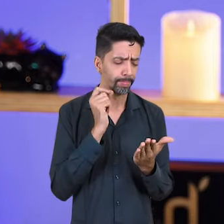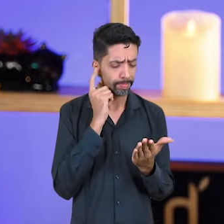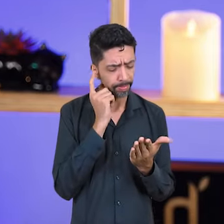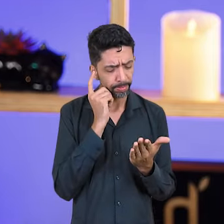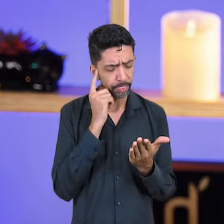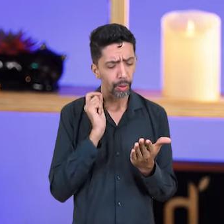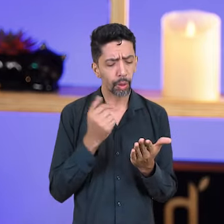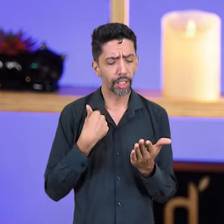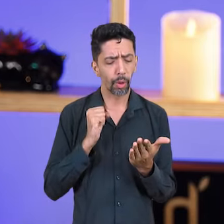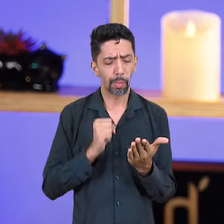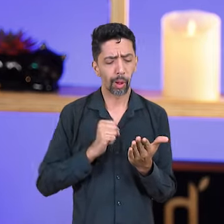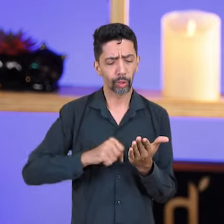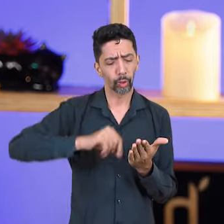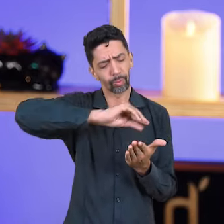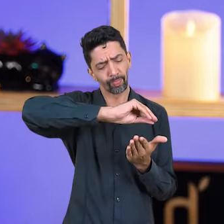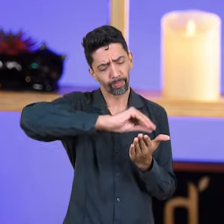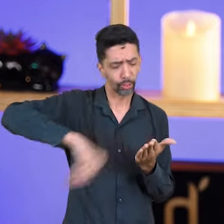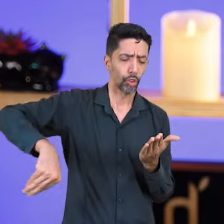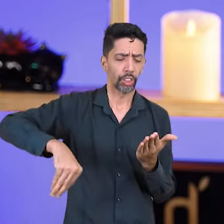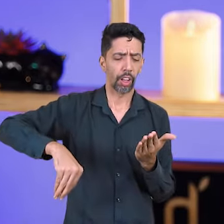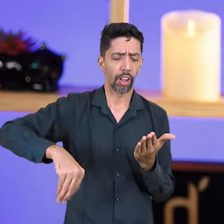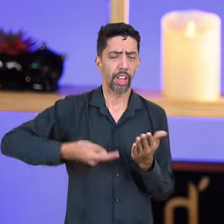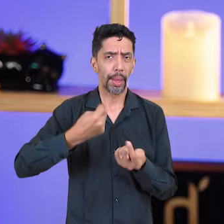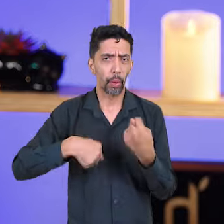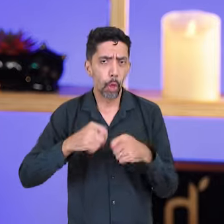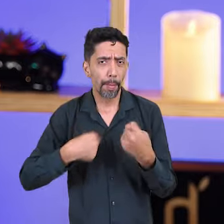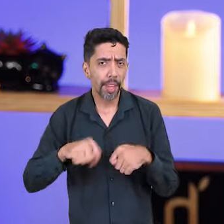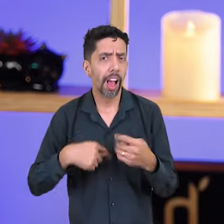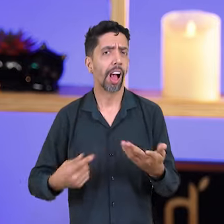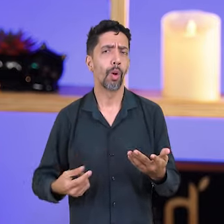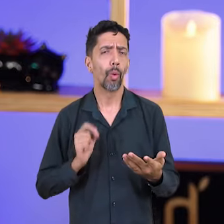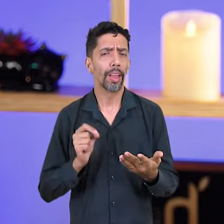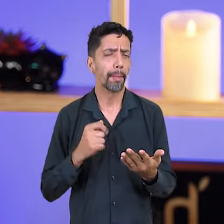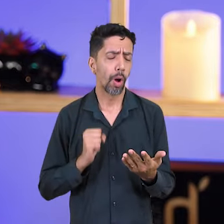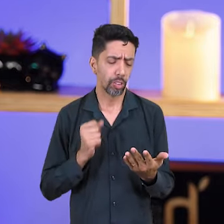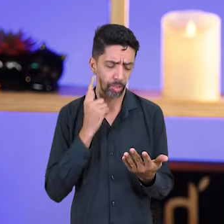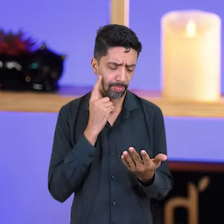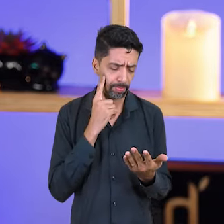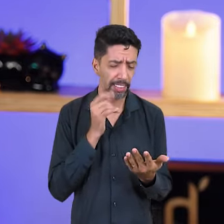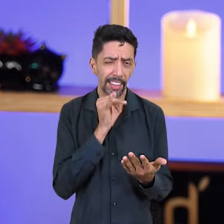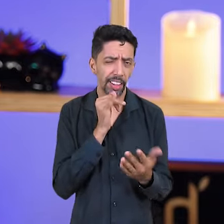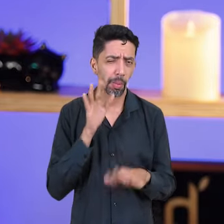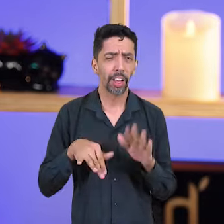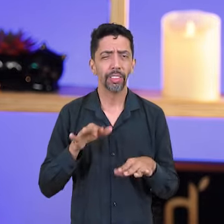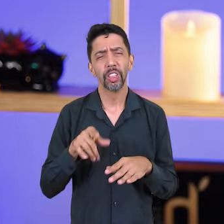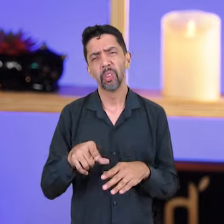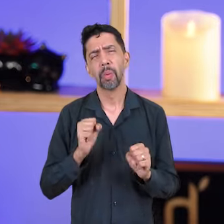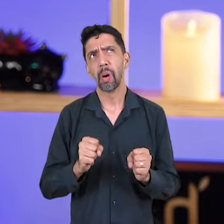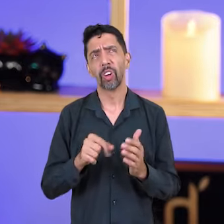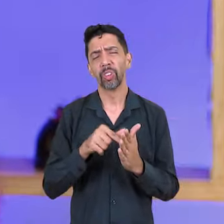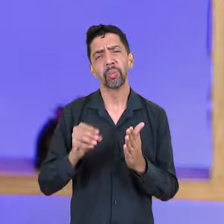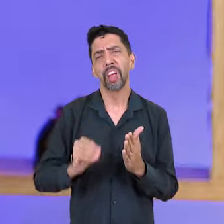o que eu posso eliminar. É muito provável que você vai encontrar alguns gastos que você pode deixar